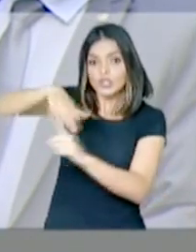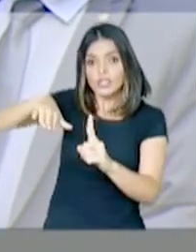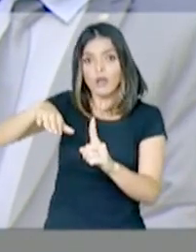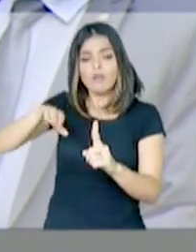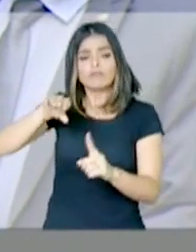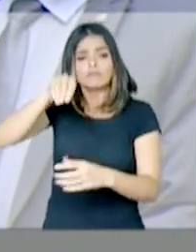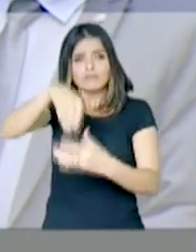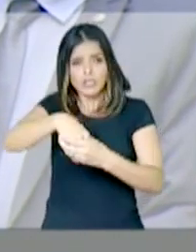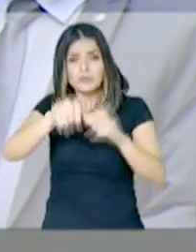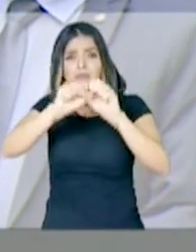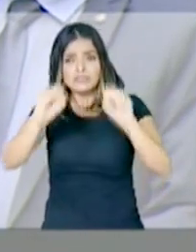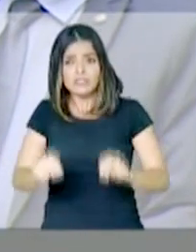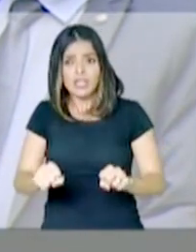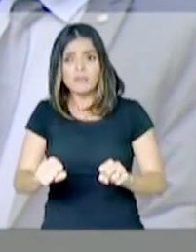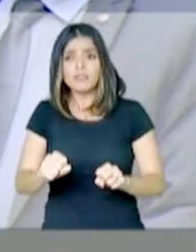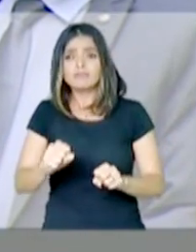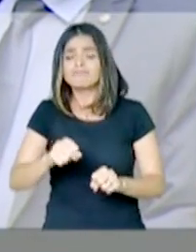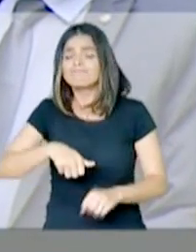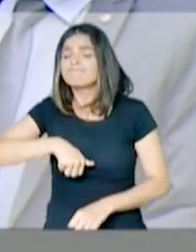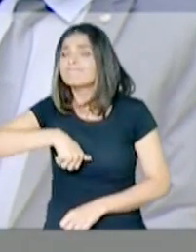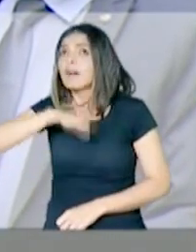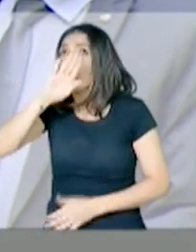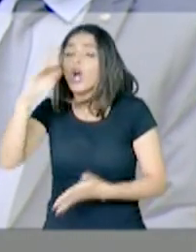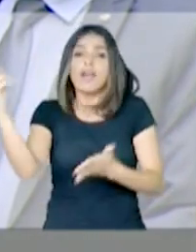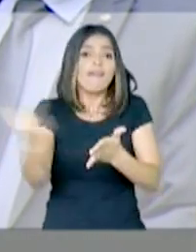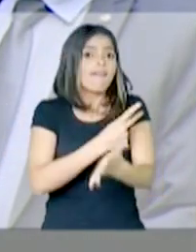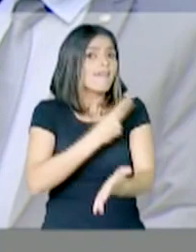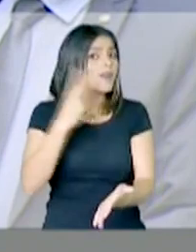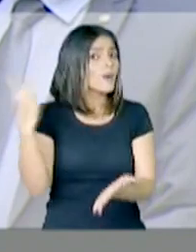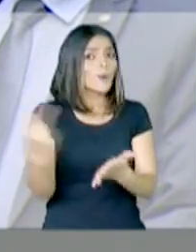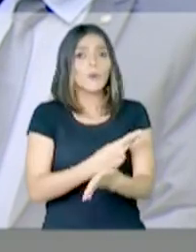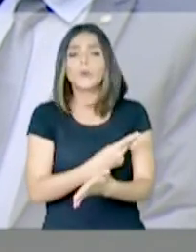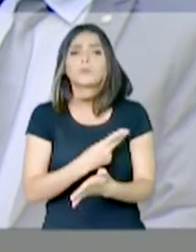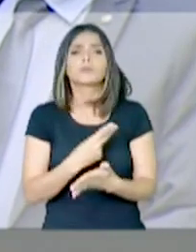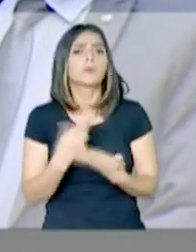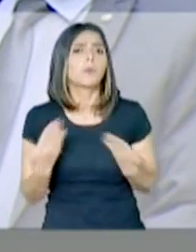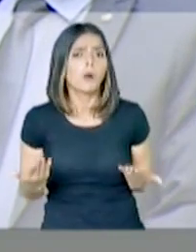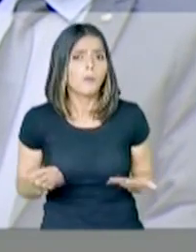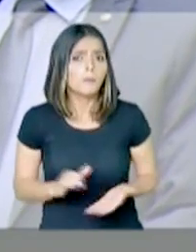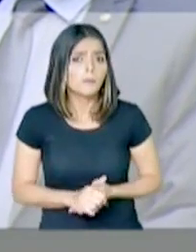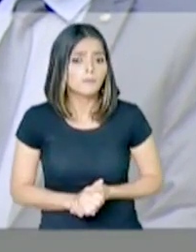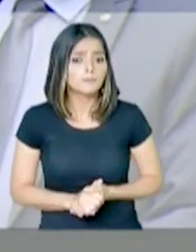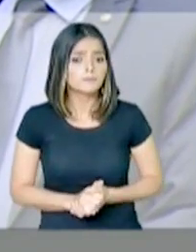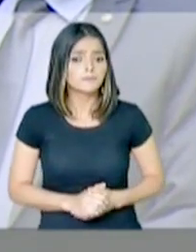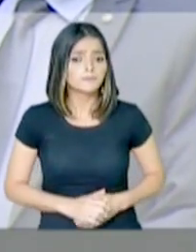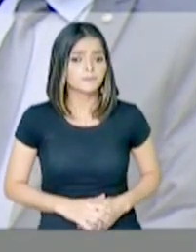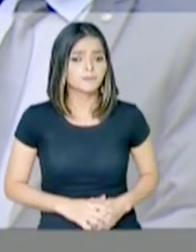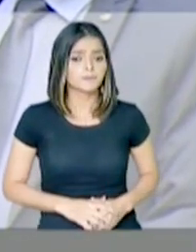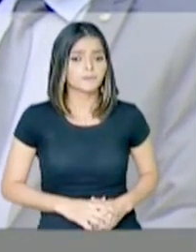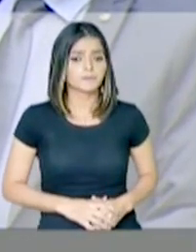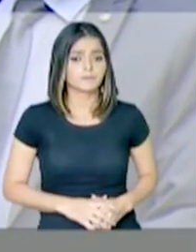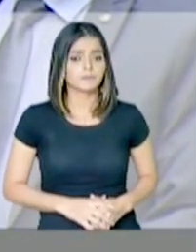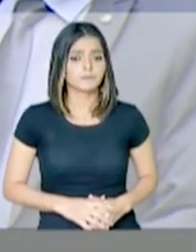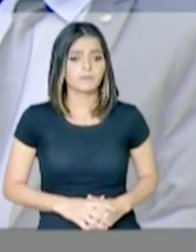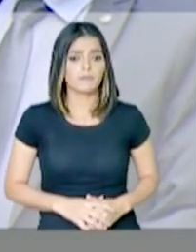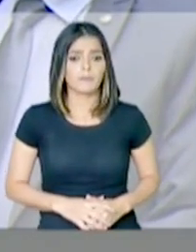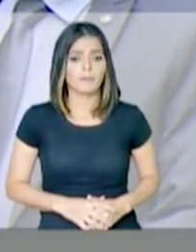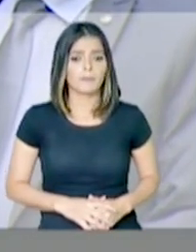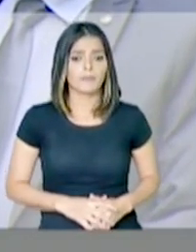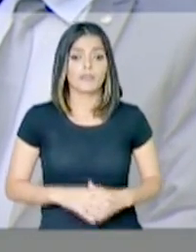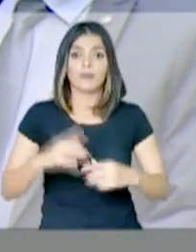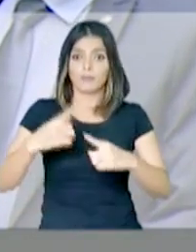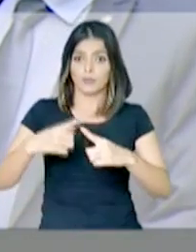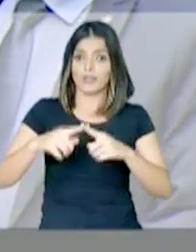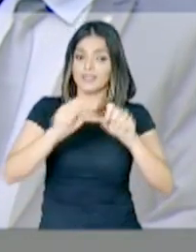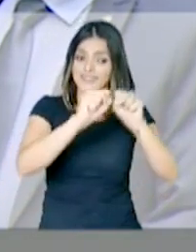ele comete um dos maiores erros que um sistema pode cometer. Porque o